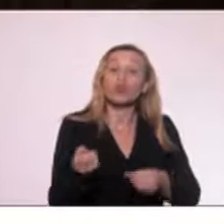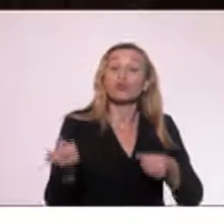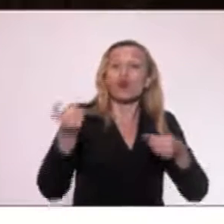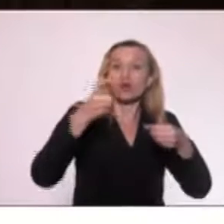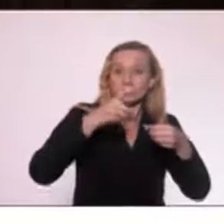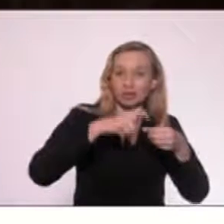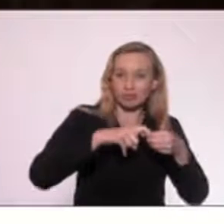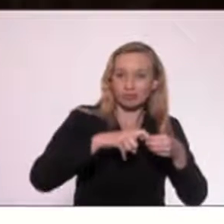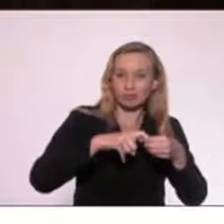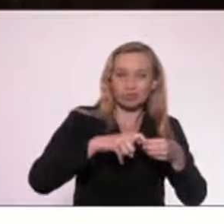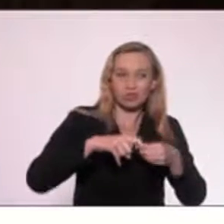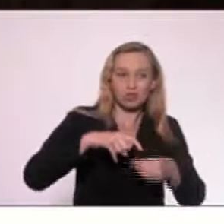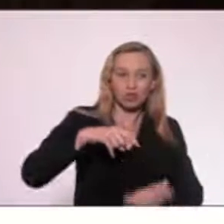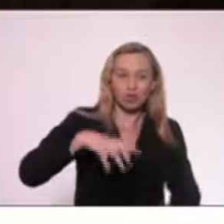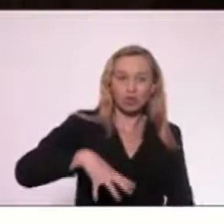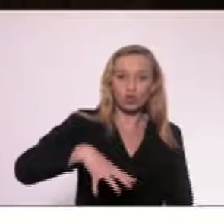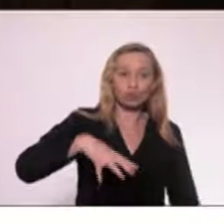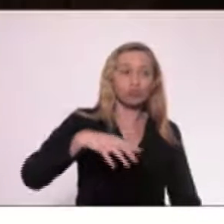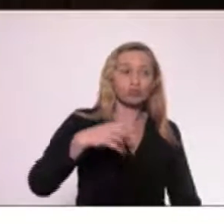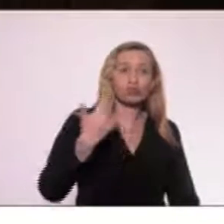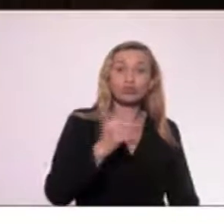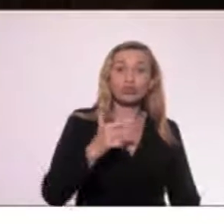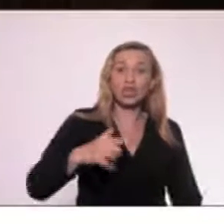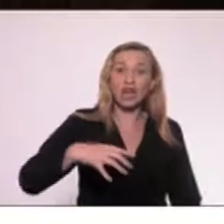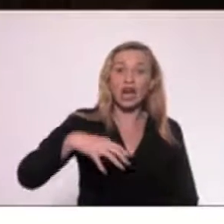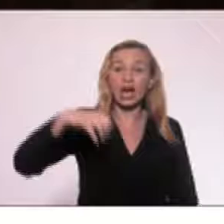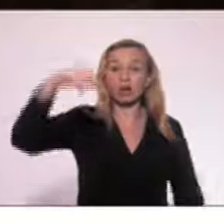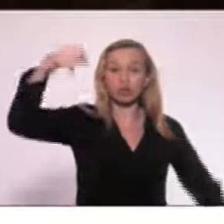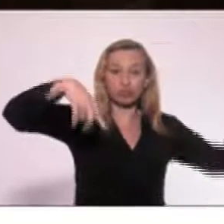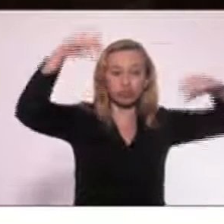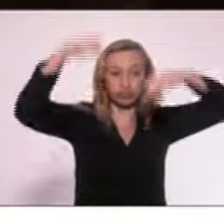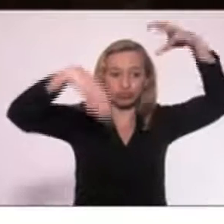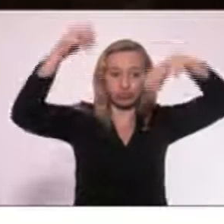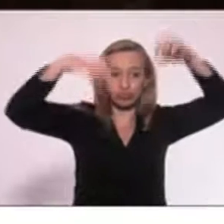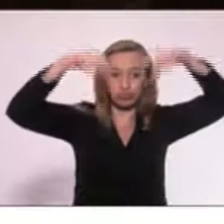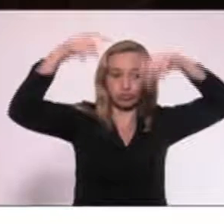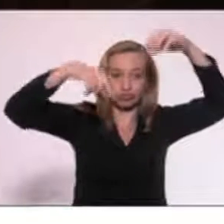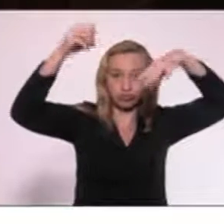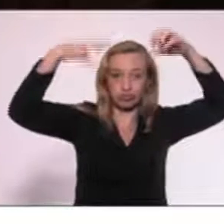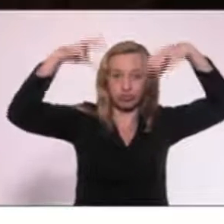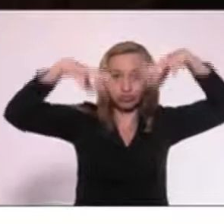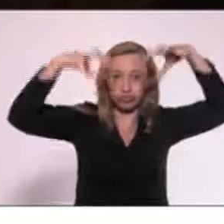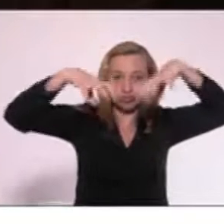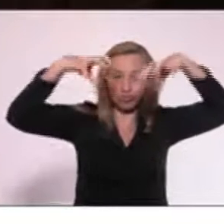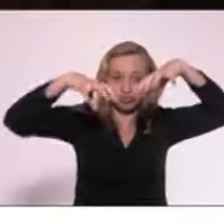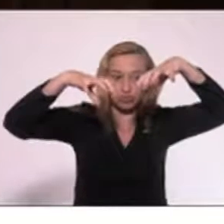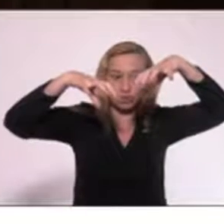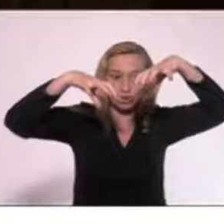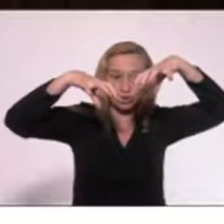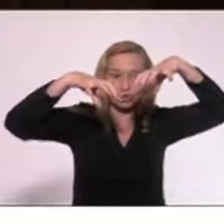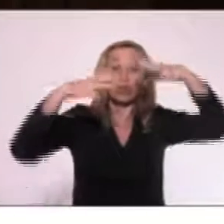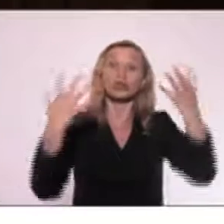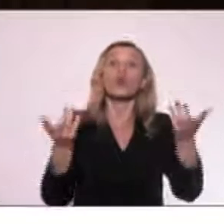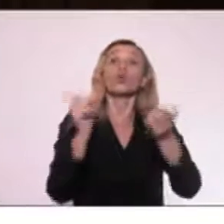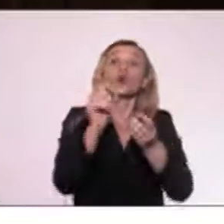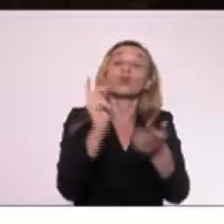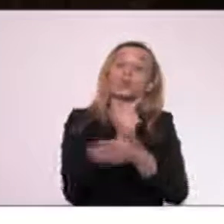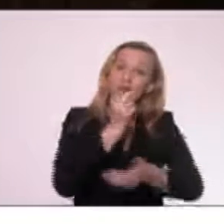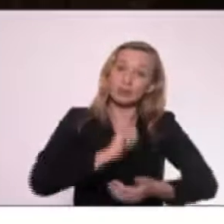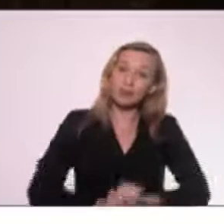tem uma gota d'água que caia do céu que não tenha sido fruto da evaporação. O que se